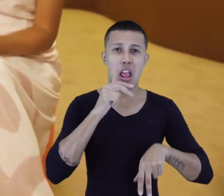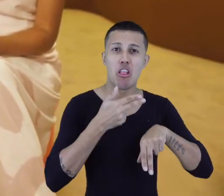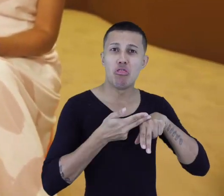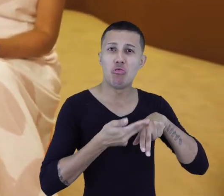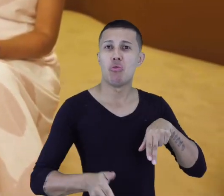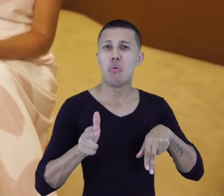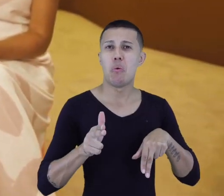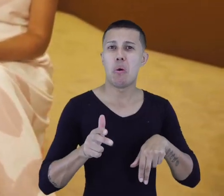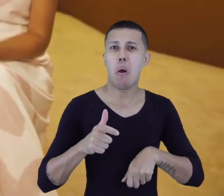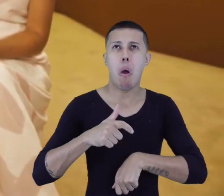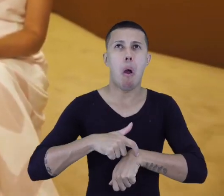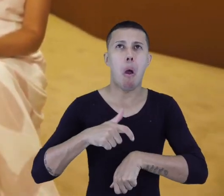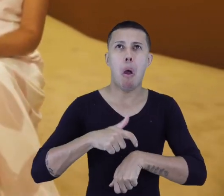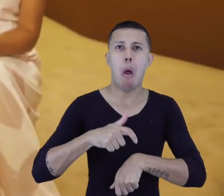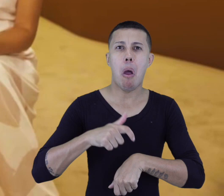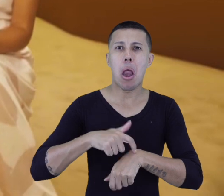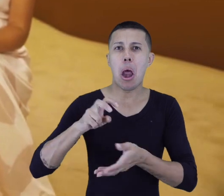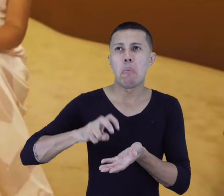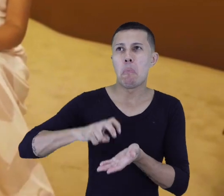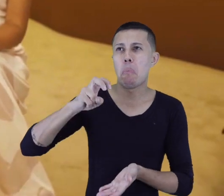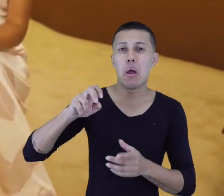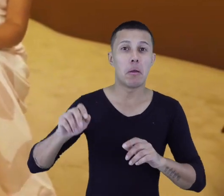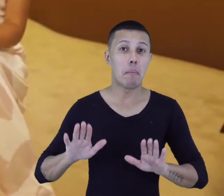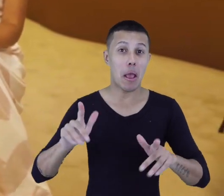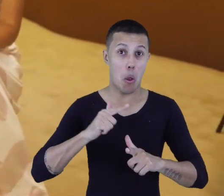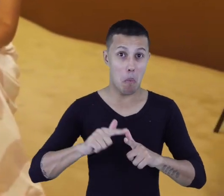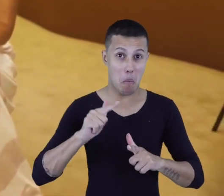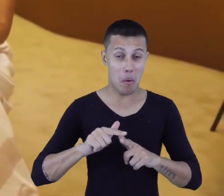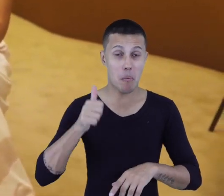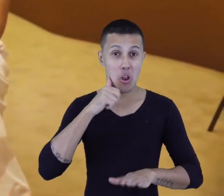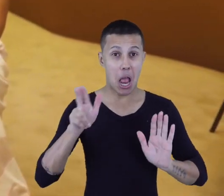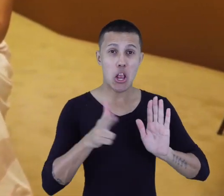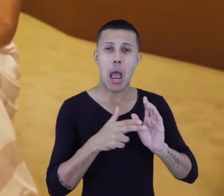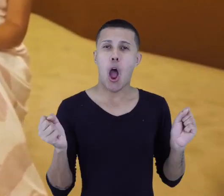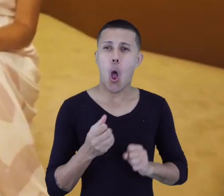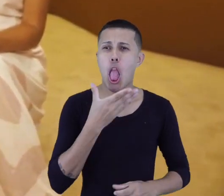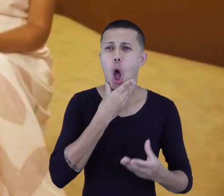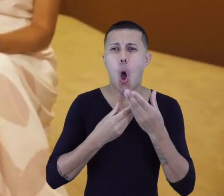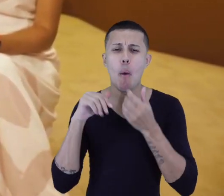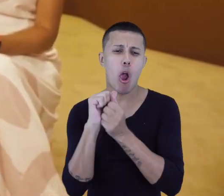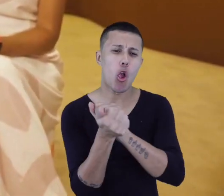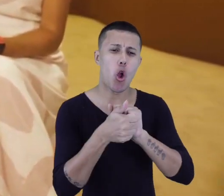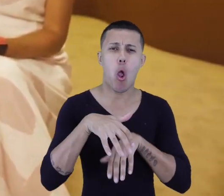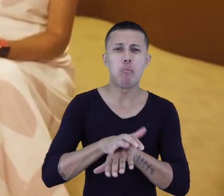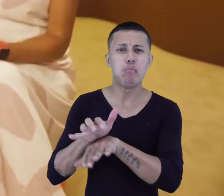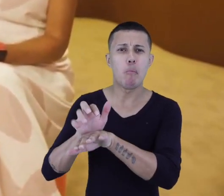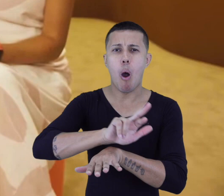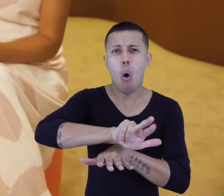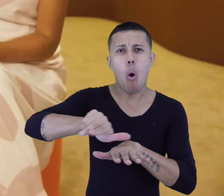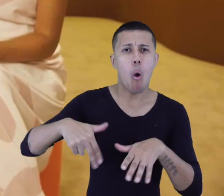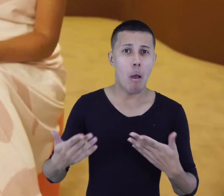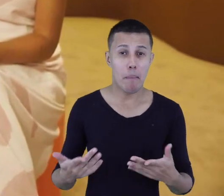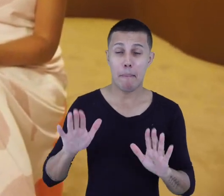no horário, sei lá, de dia, mas é um problema quando uma mulher assume que ela gosta de ter vários parceiros, enfim.